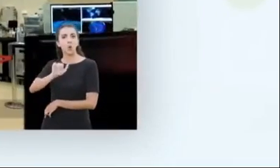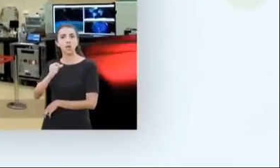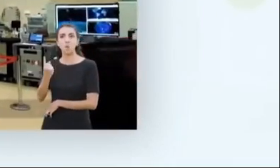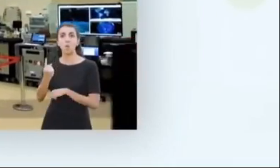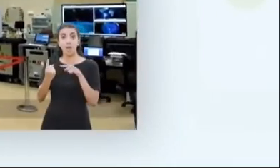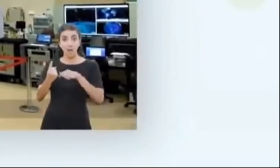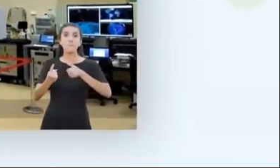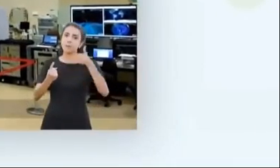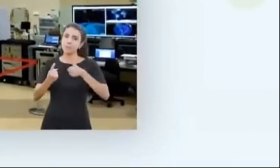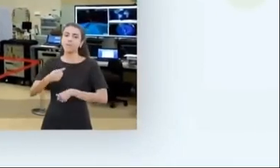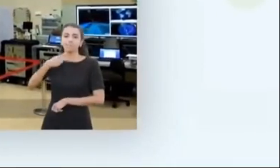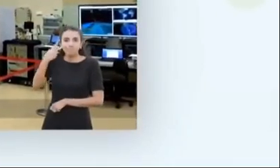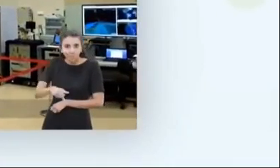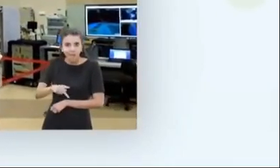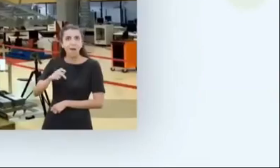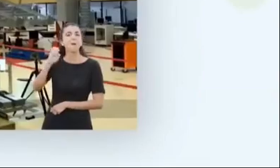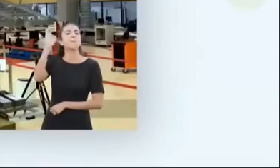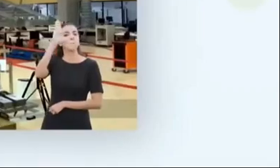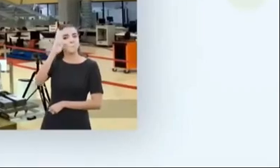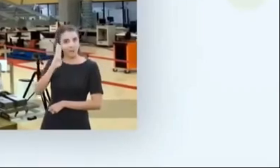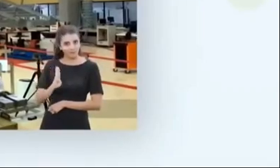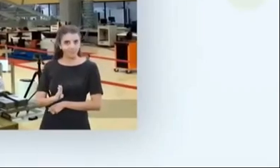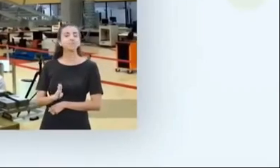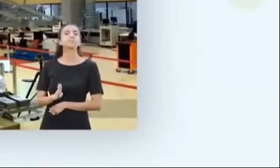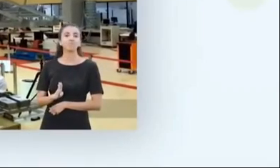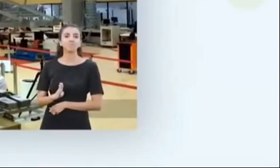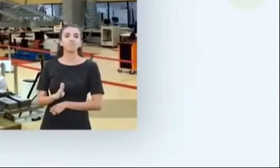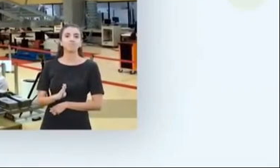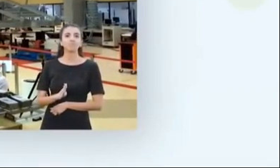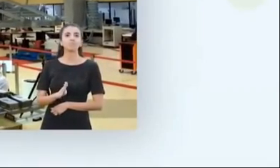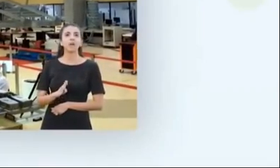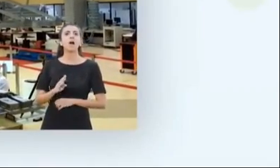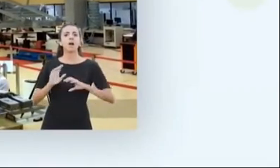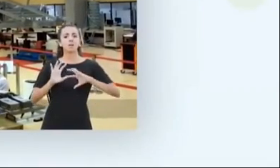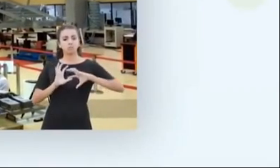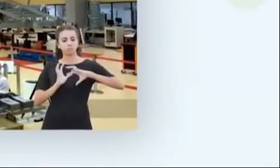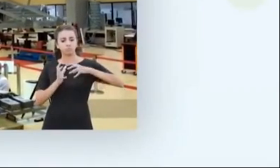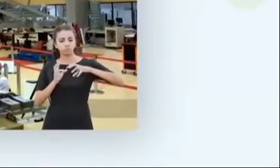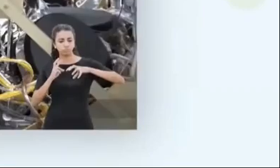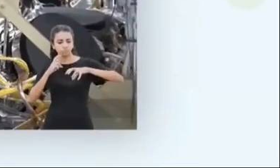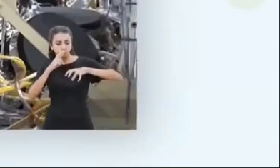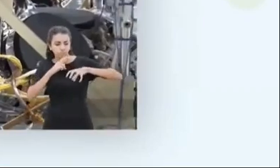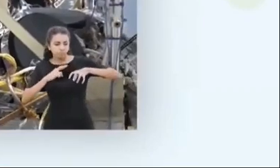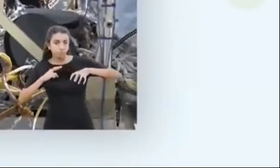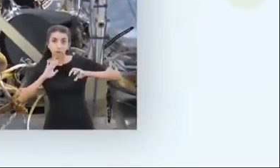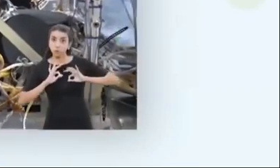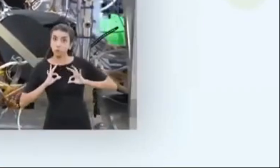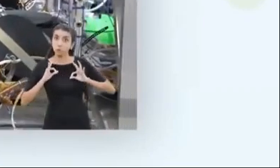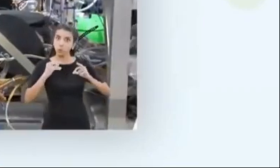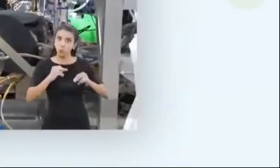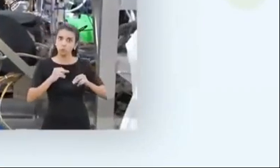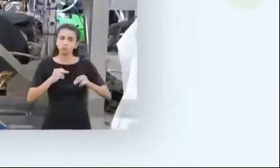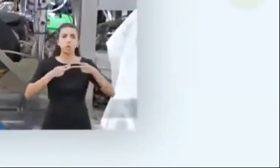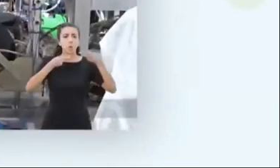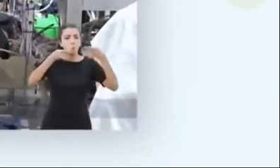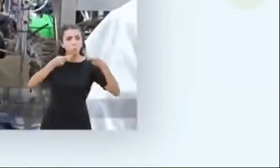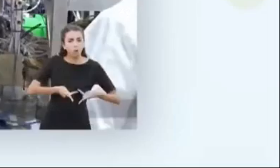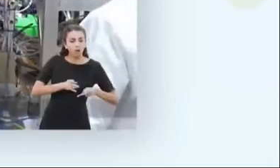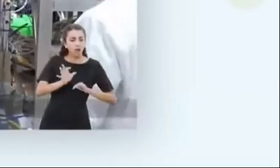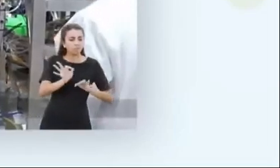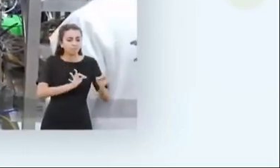modelo de satélite genuinamente brasileiro de observação total da Terra. Ele foi todo